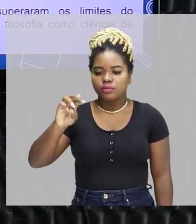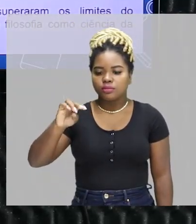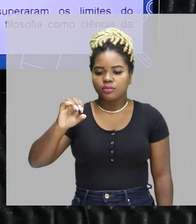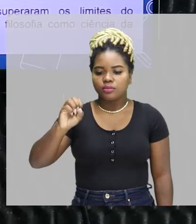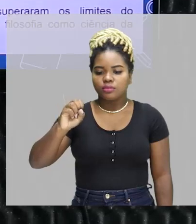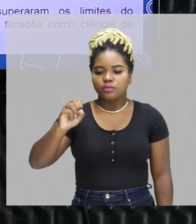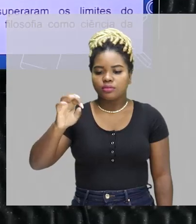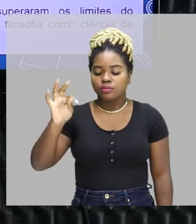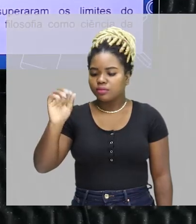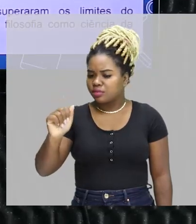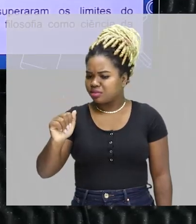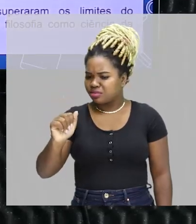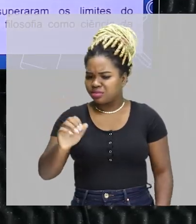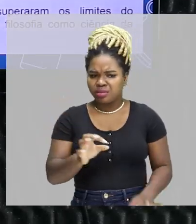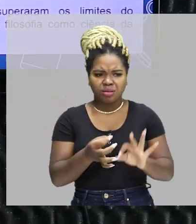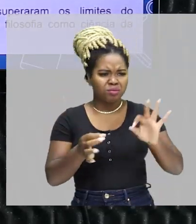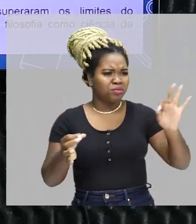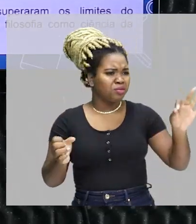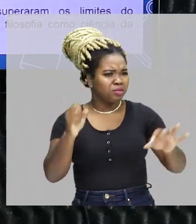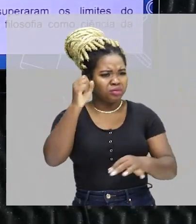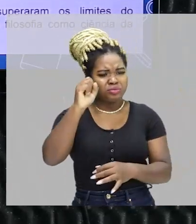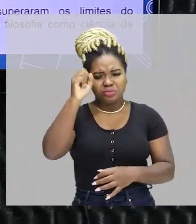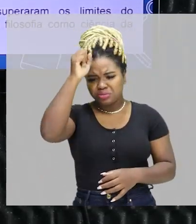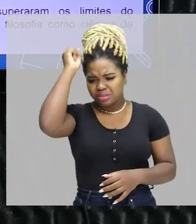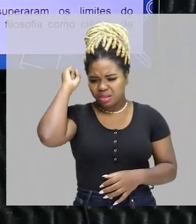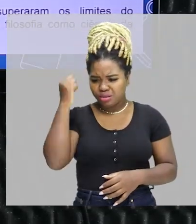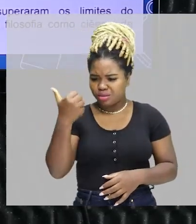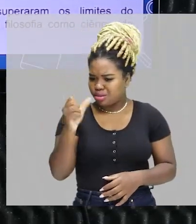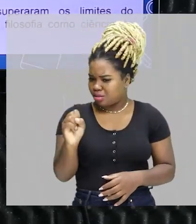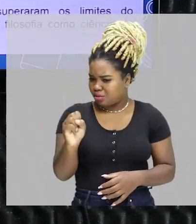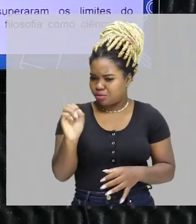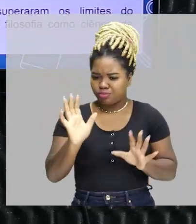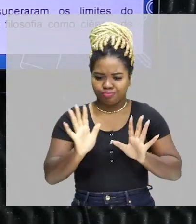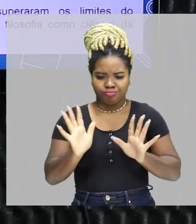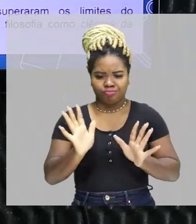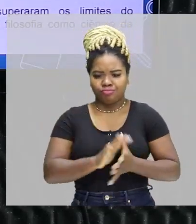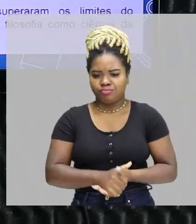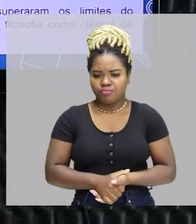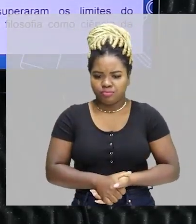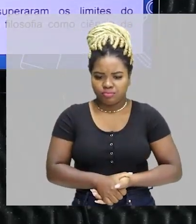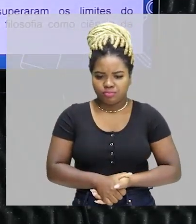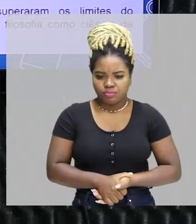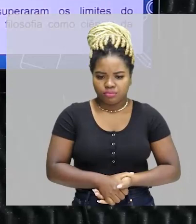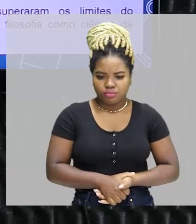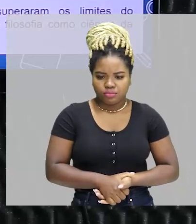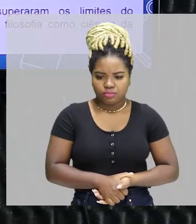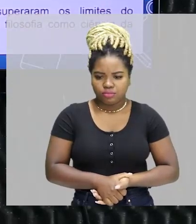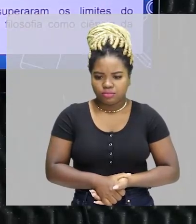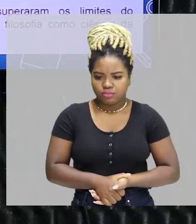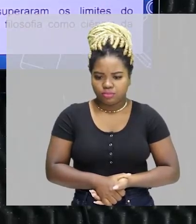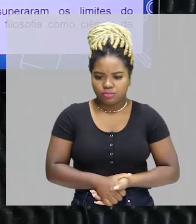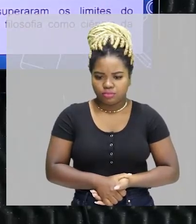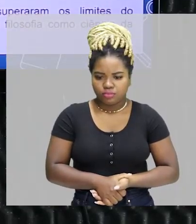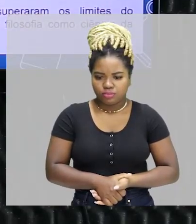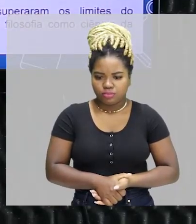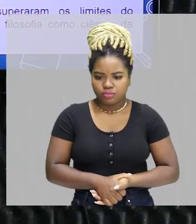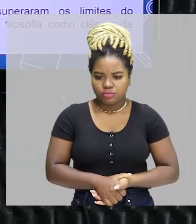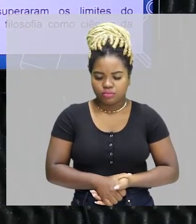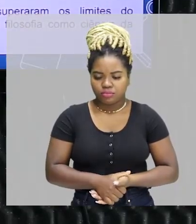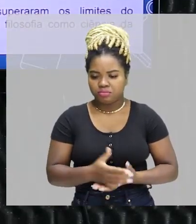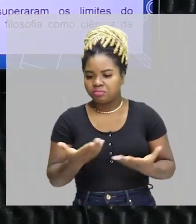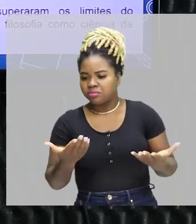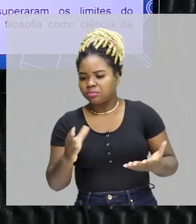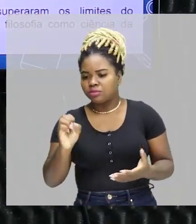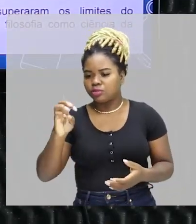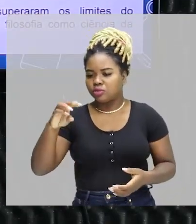XVIII. Não, a filosofia está ali, do começo, da superação da visão mitológica cosmogônica para uma